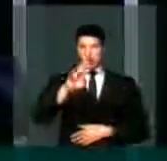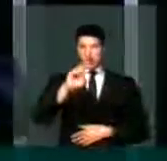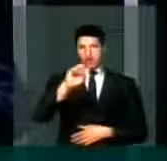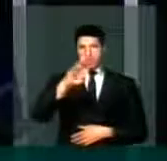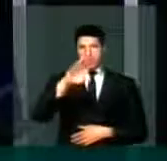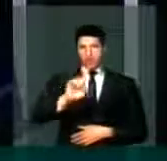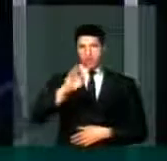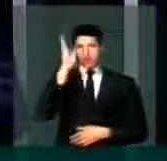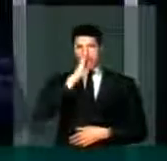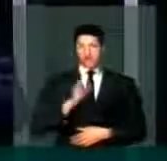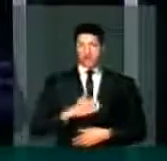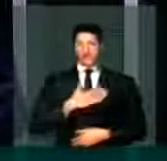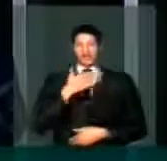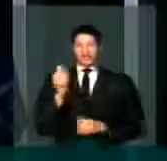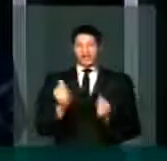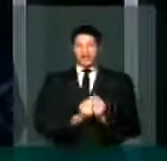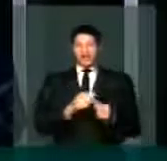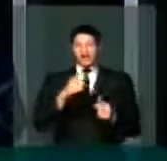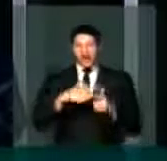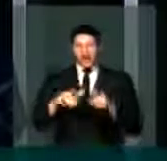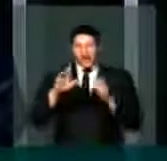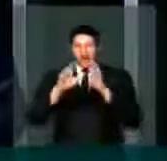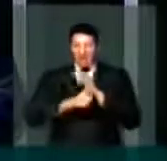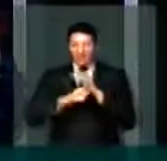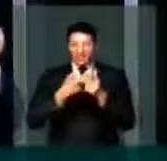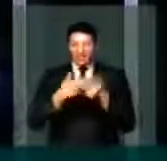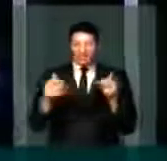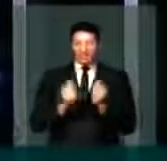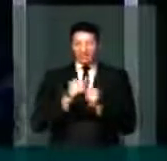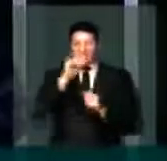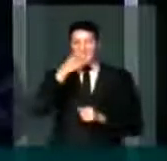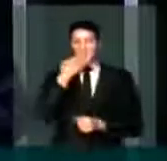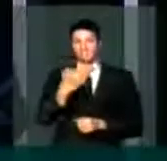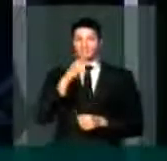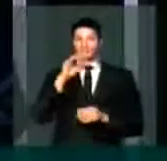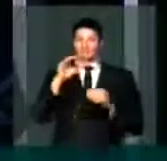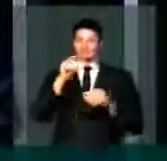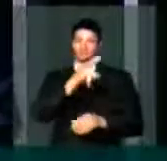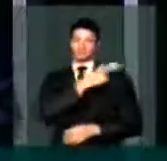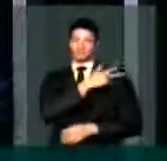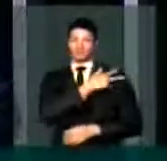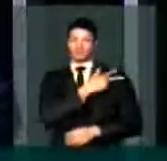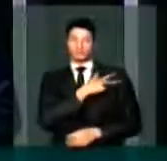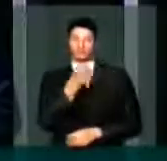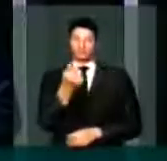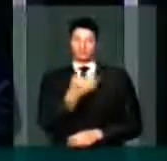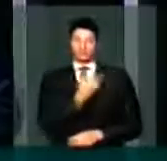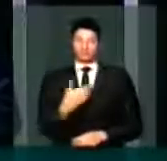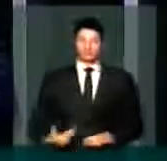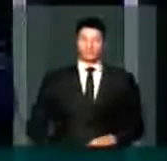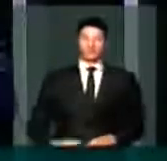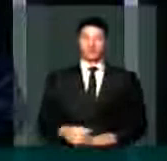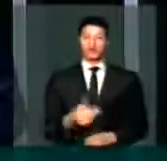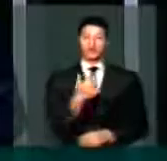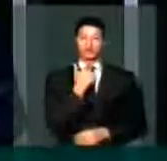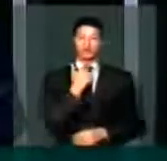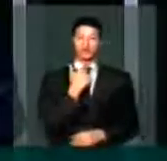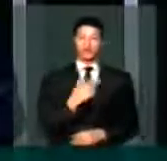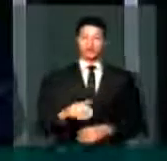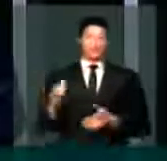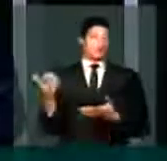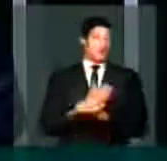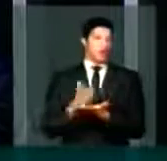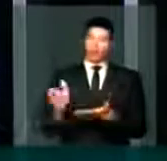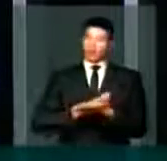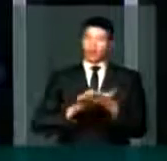está escandalizado com os casos de corrupção, com a maneira como eles estão gerindo os recursos públicos. E não podemos, de